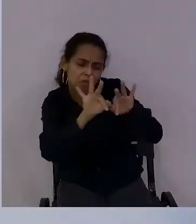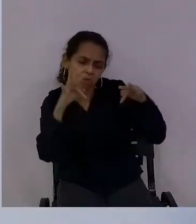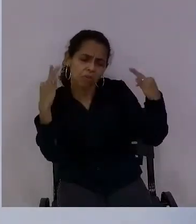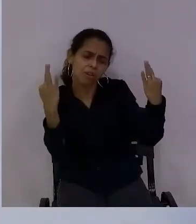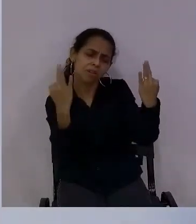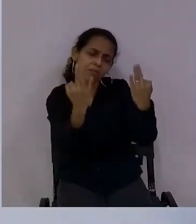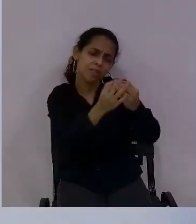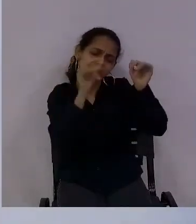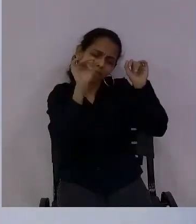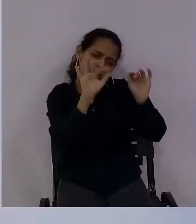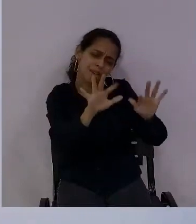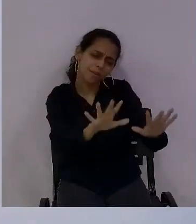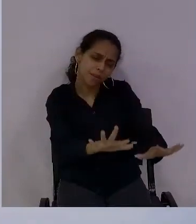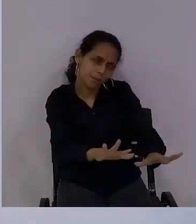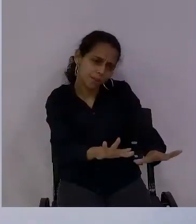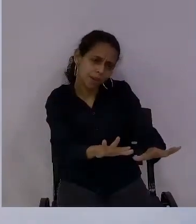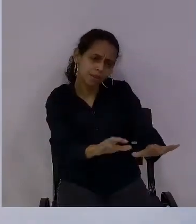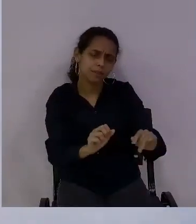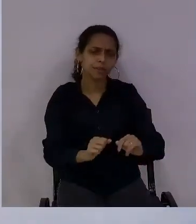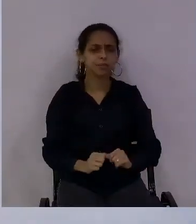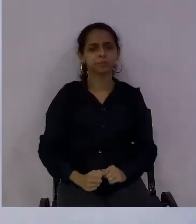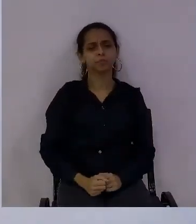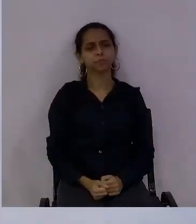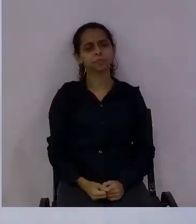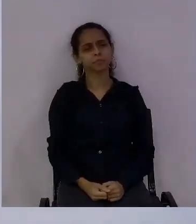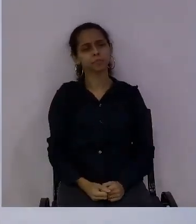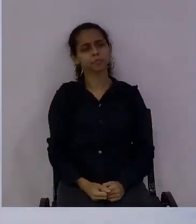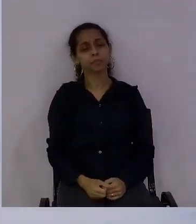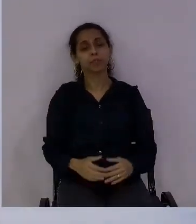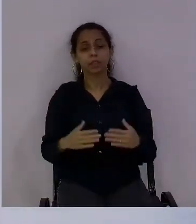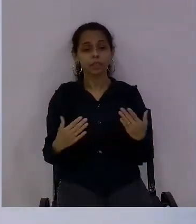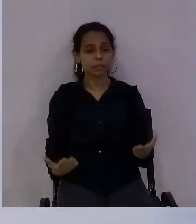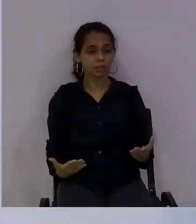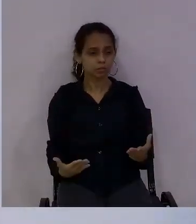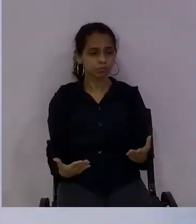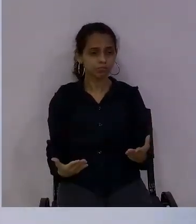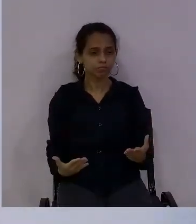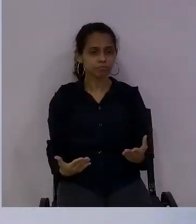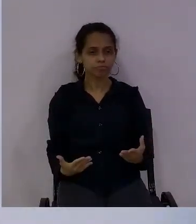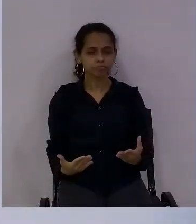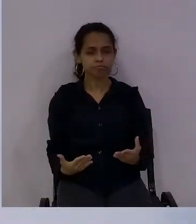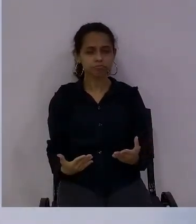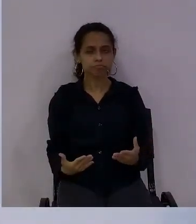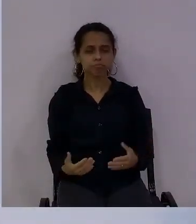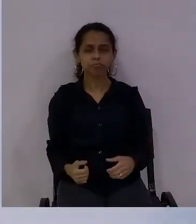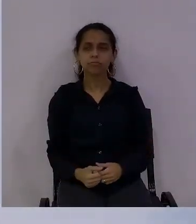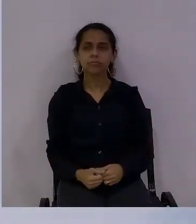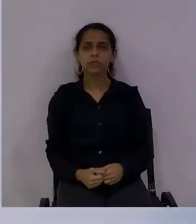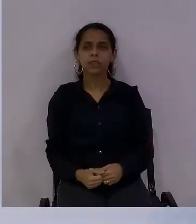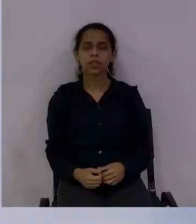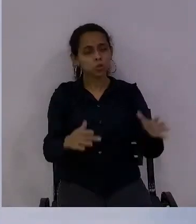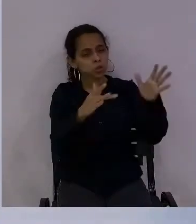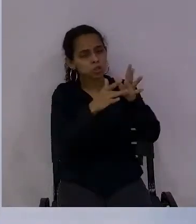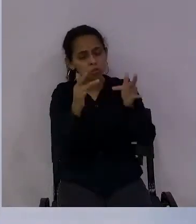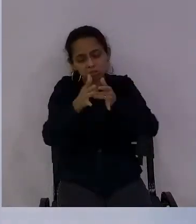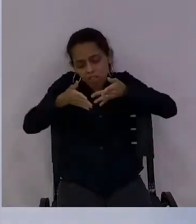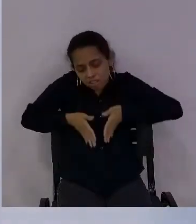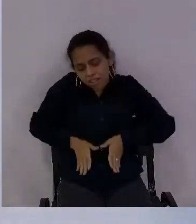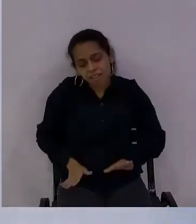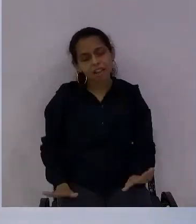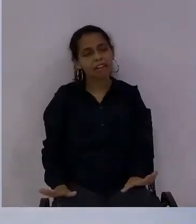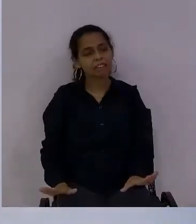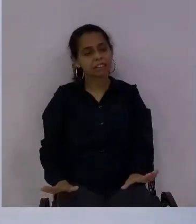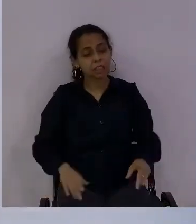ou todas as famílias da terra. Pois bem, quando o Senhor Jesus nasce e vem